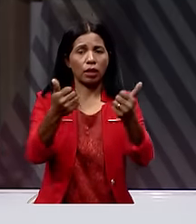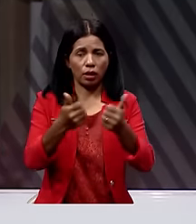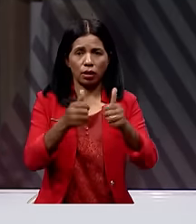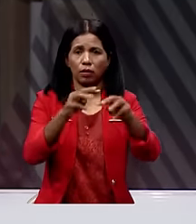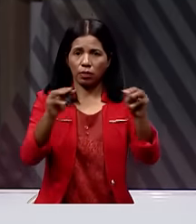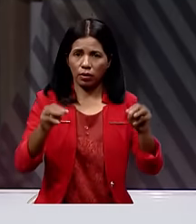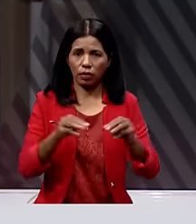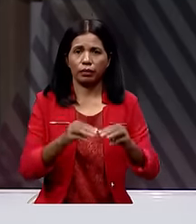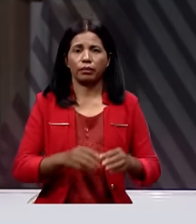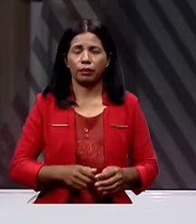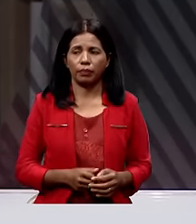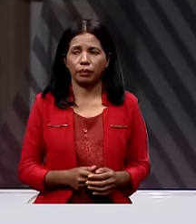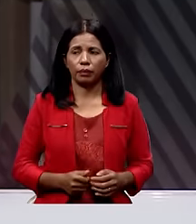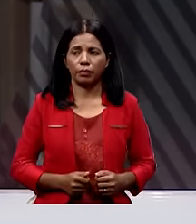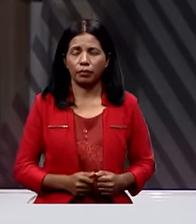marcial.